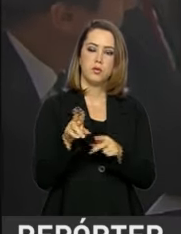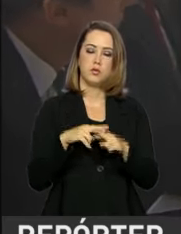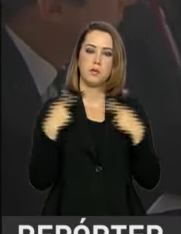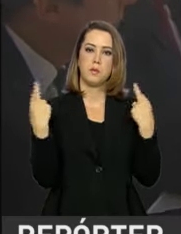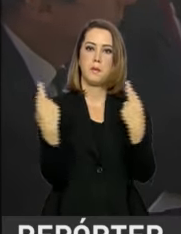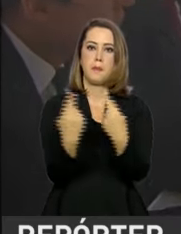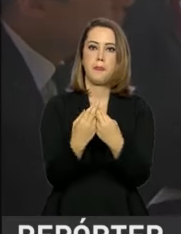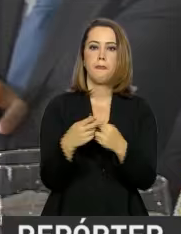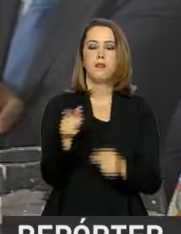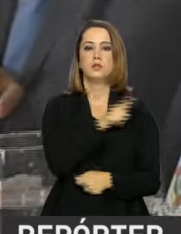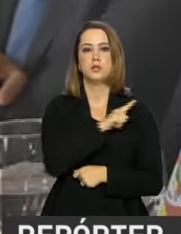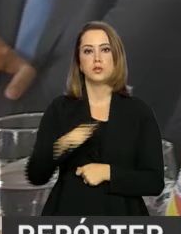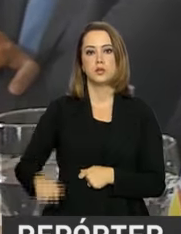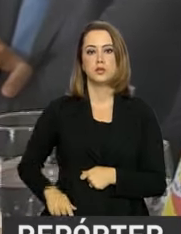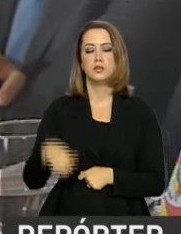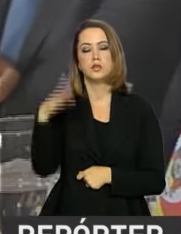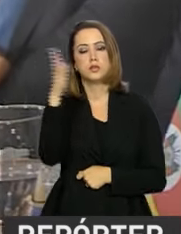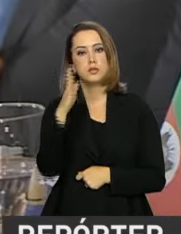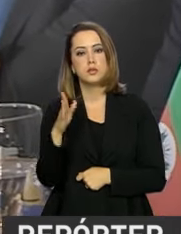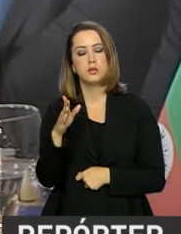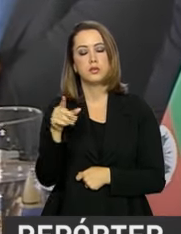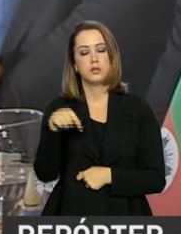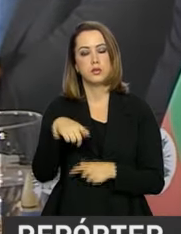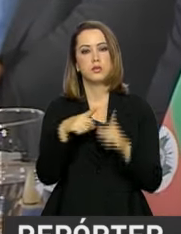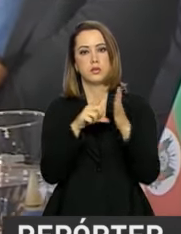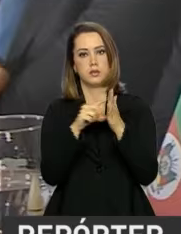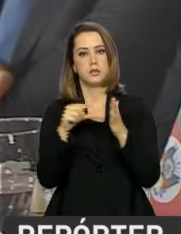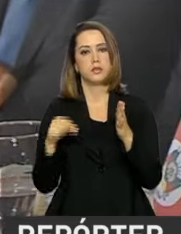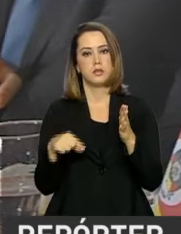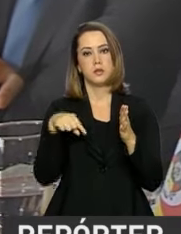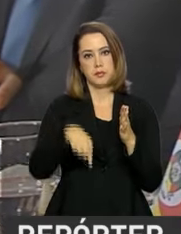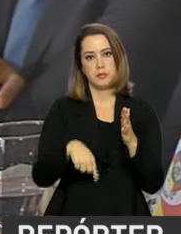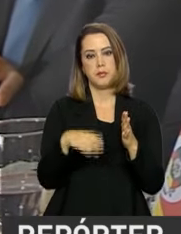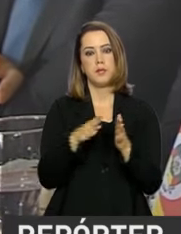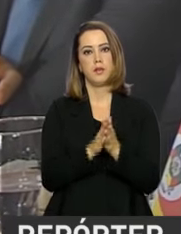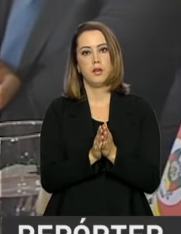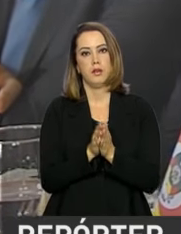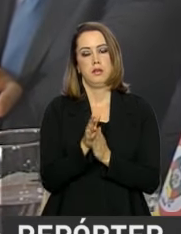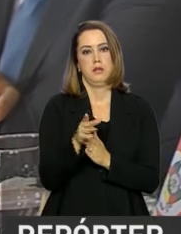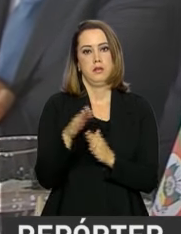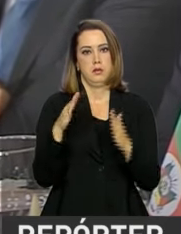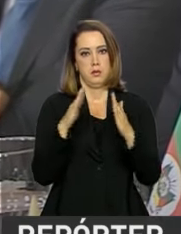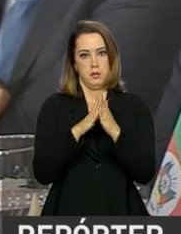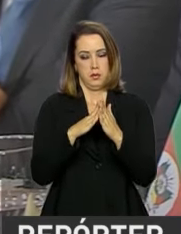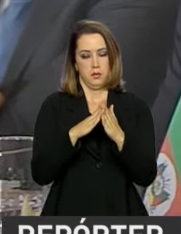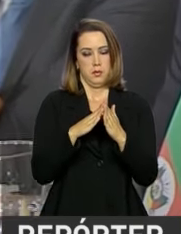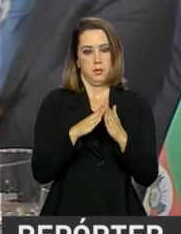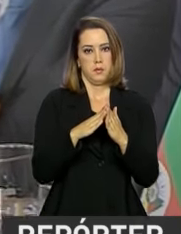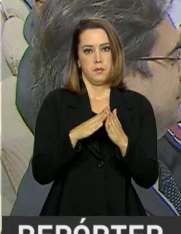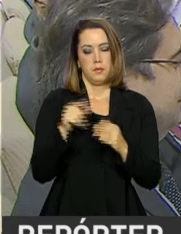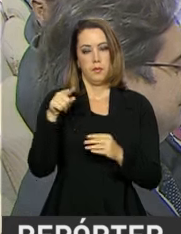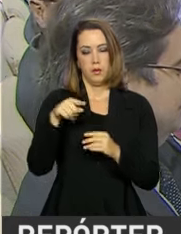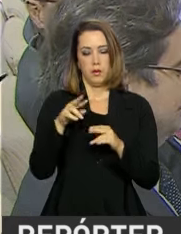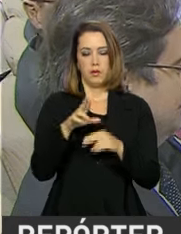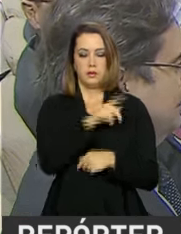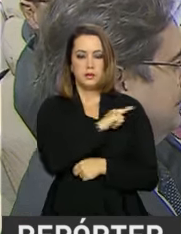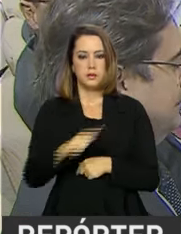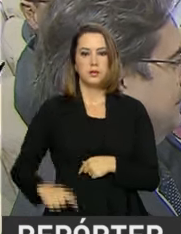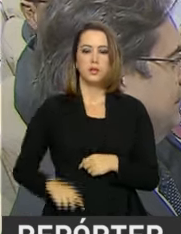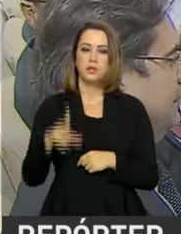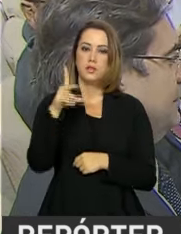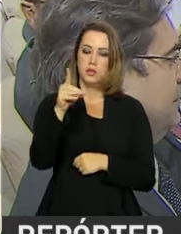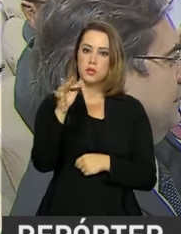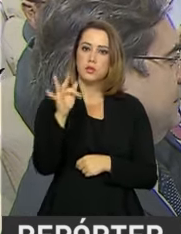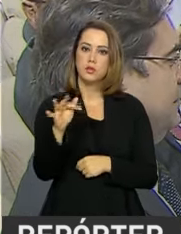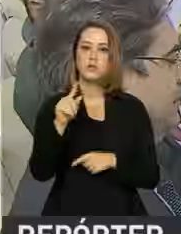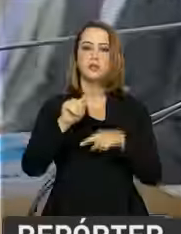nesta segunda-feira. Pela manhã, o encontro foi na residência oficial do governador do Distrito Federal, Rodrigo Hollenberg, e teve